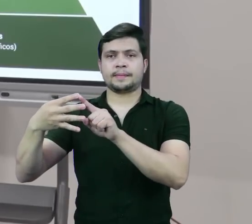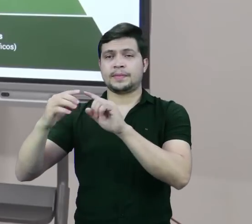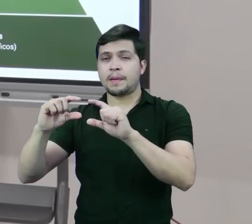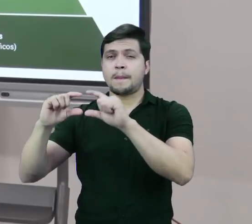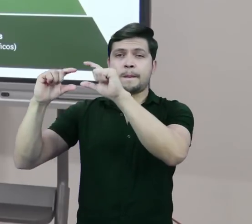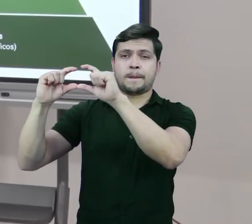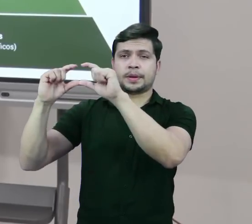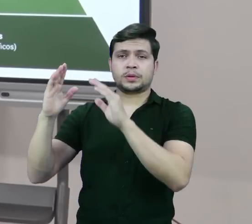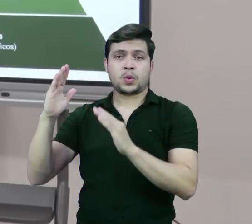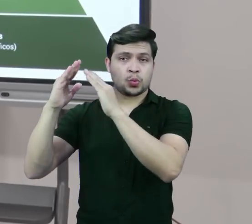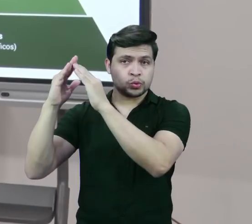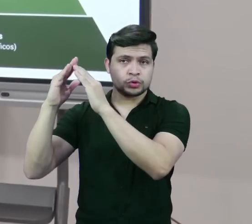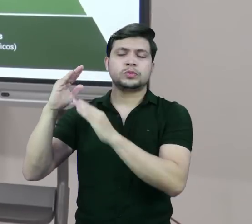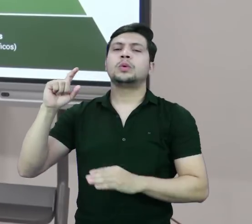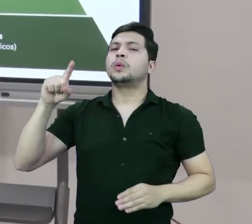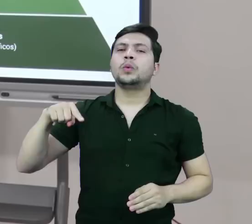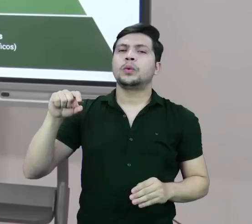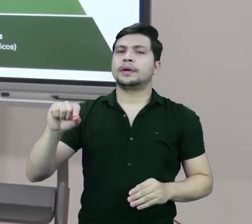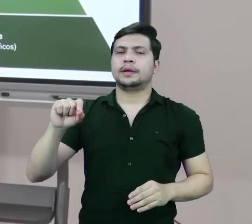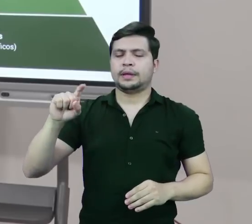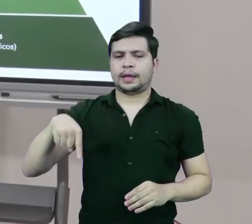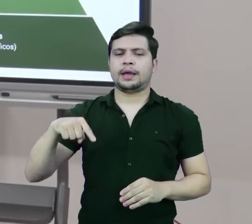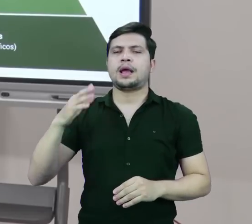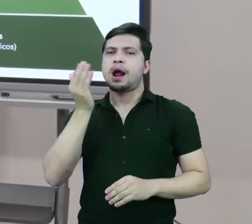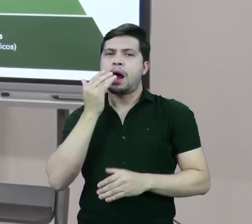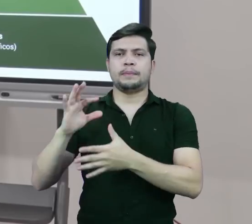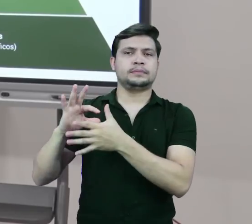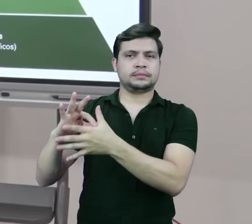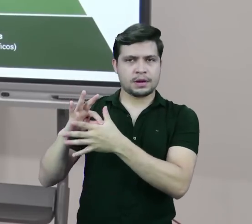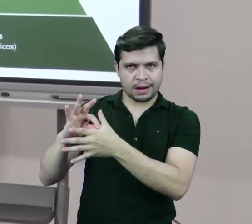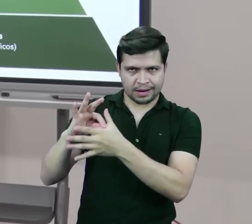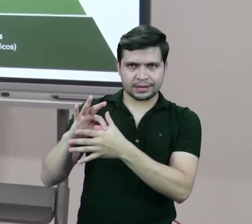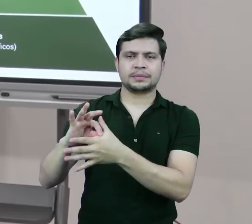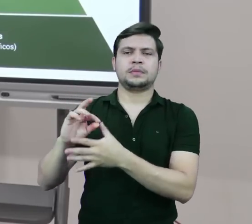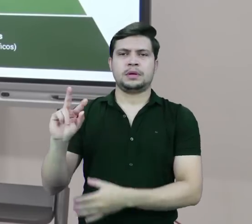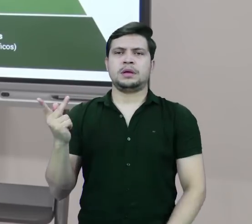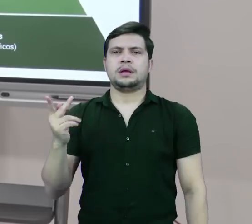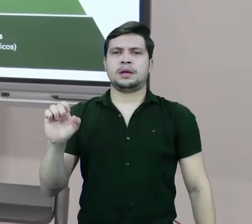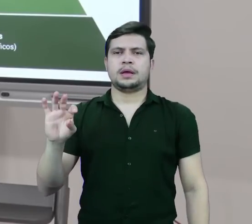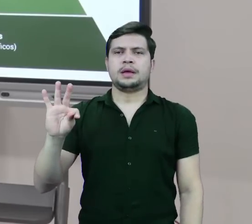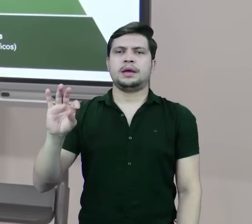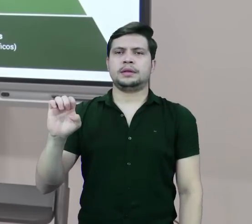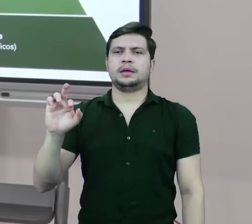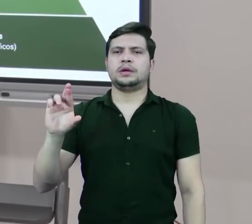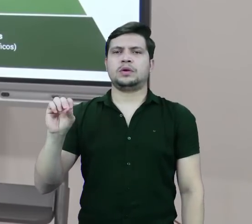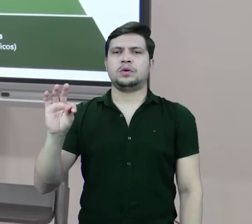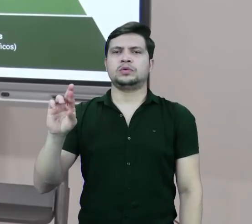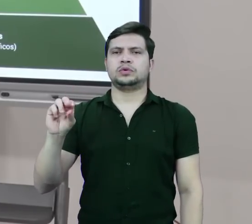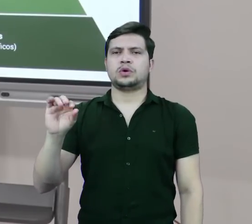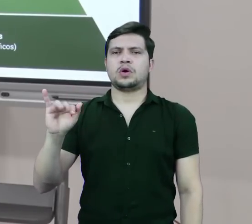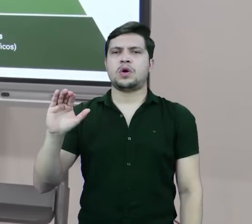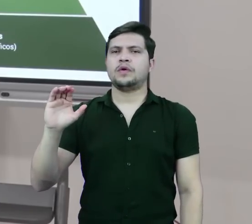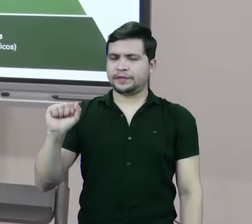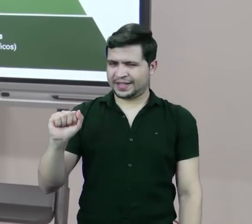consumidora terciária, né? Também carnívora, heterotrófica, seguindo assim o nível